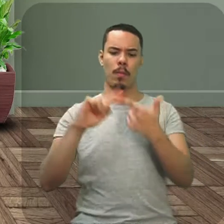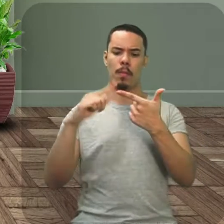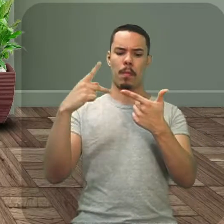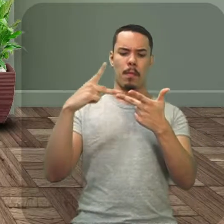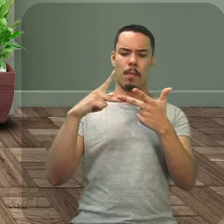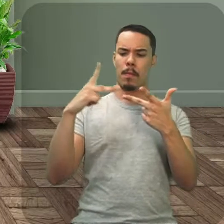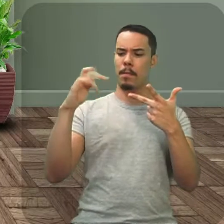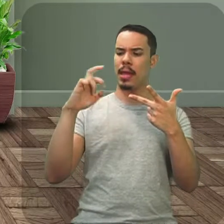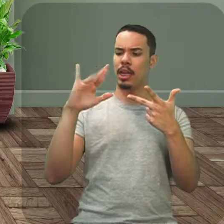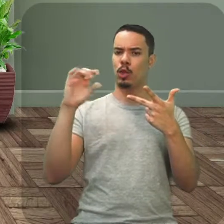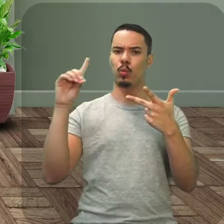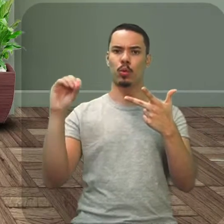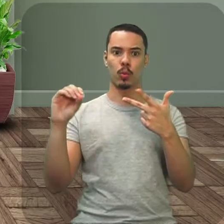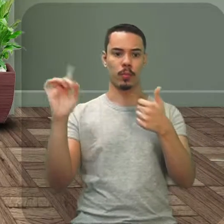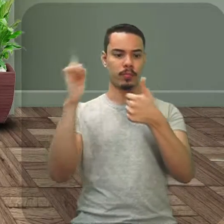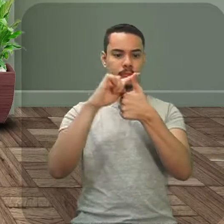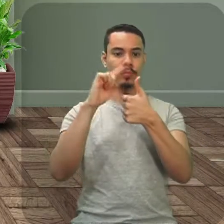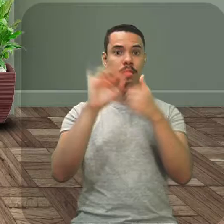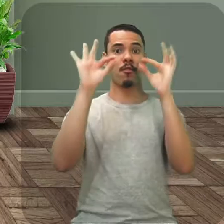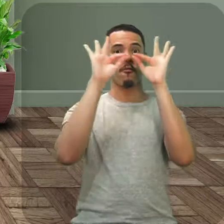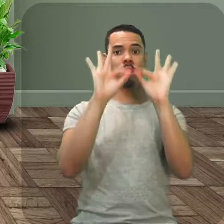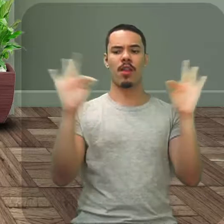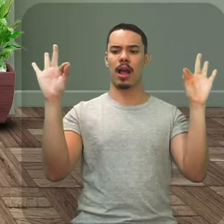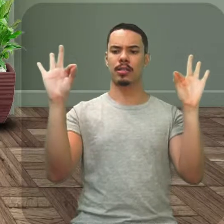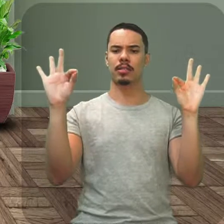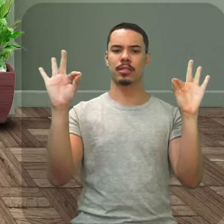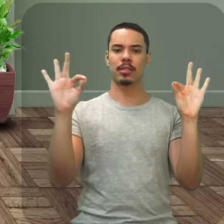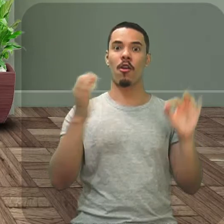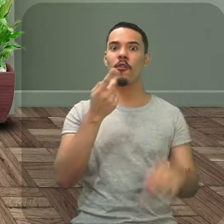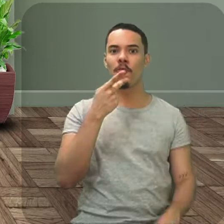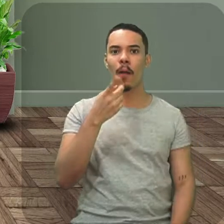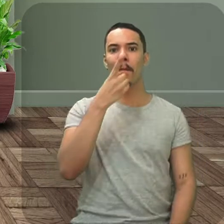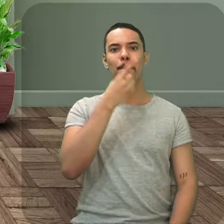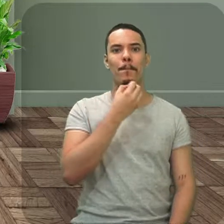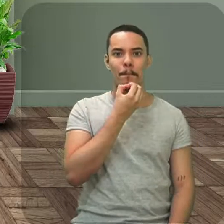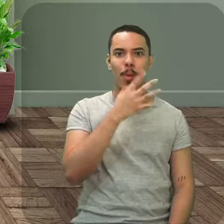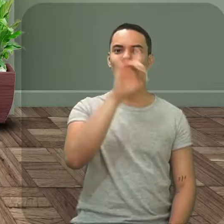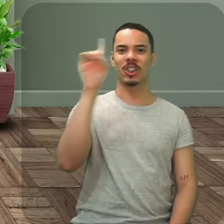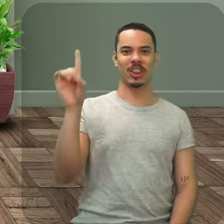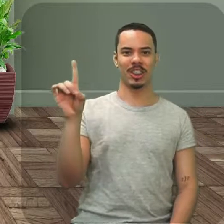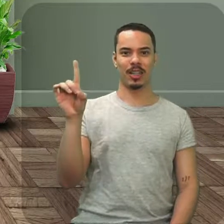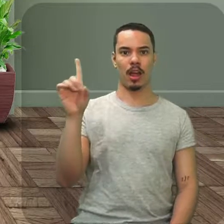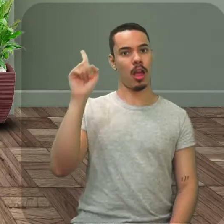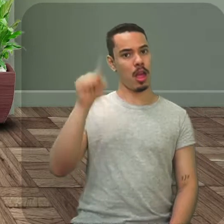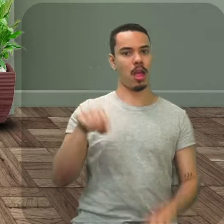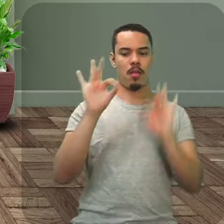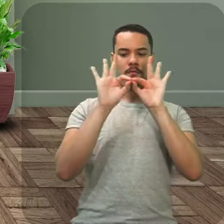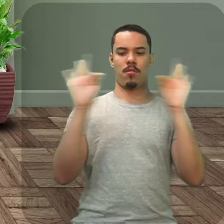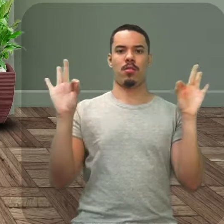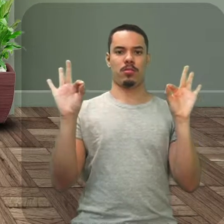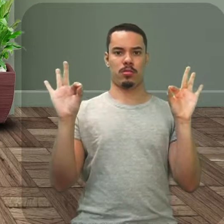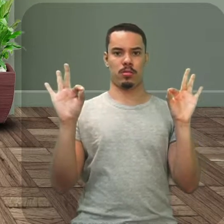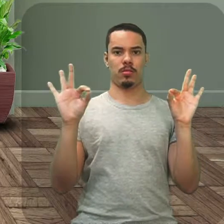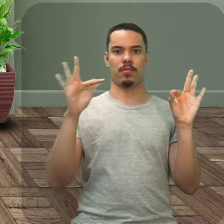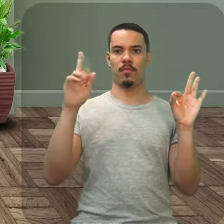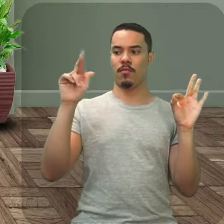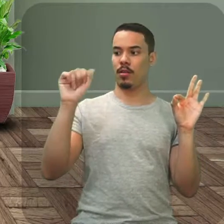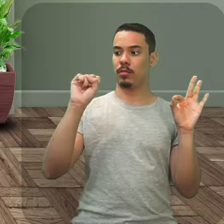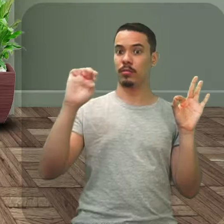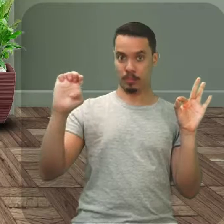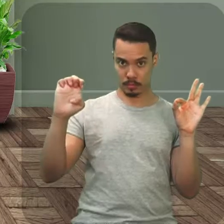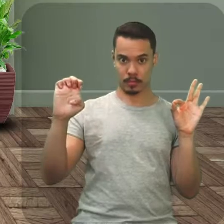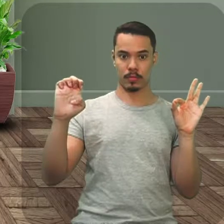se lembra frase quando eu falo assim Bom dia ela fala né